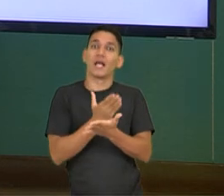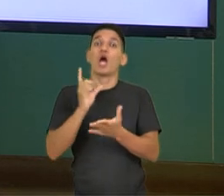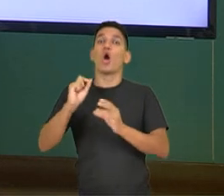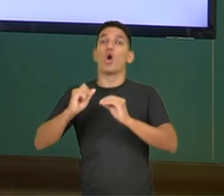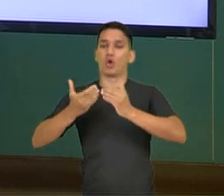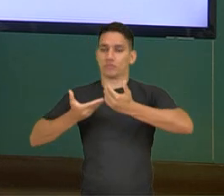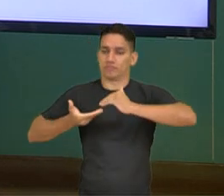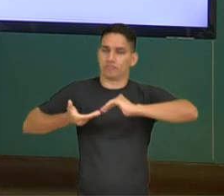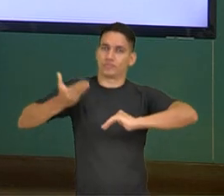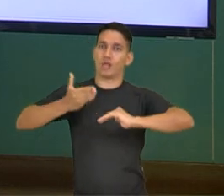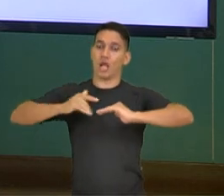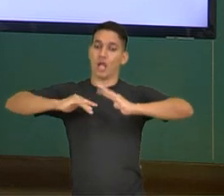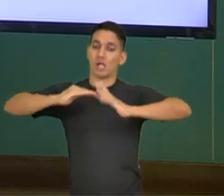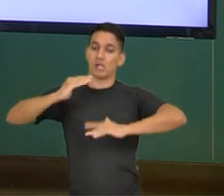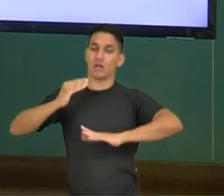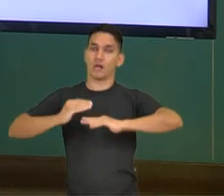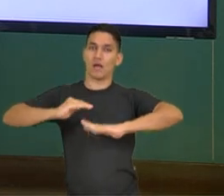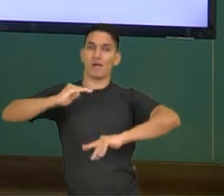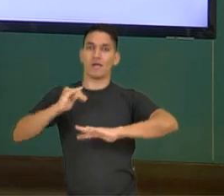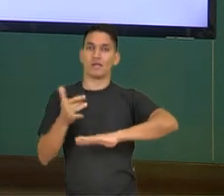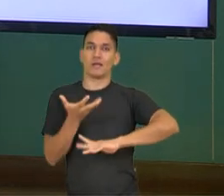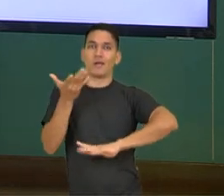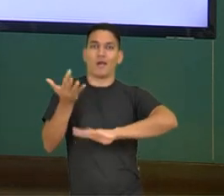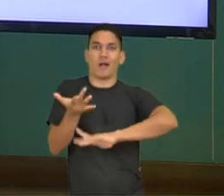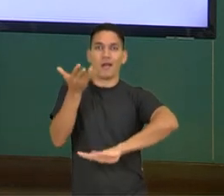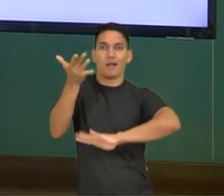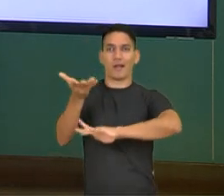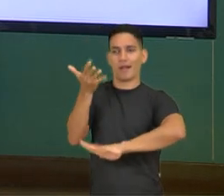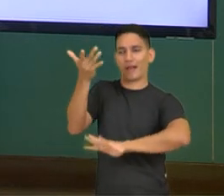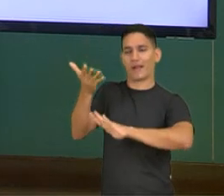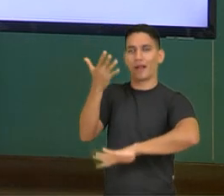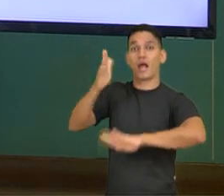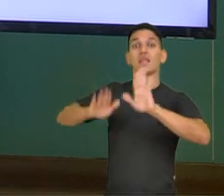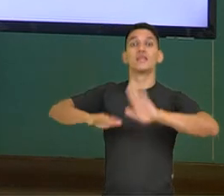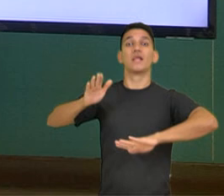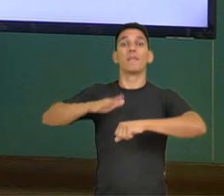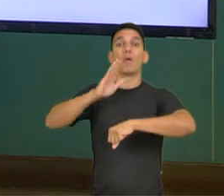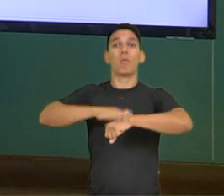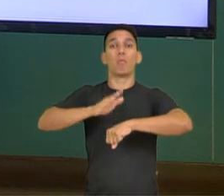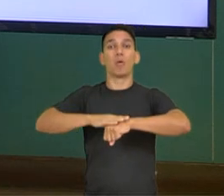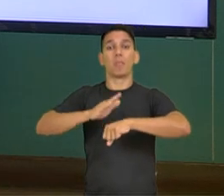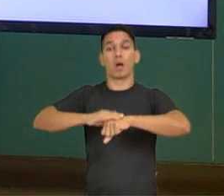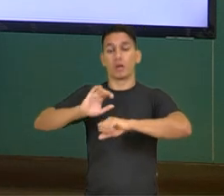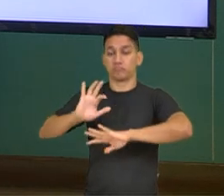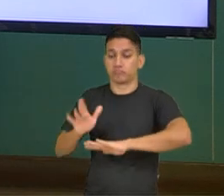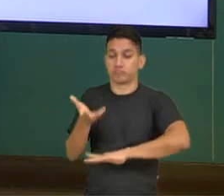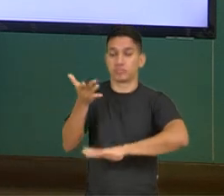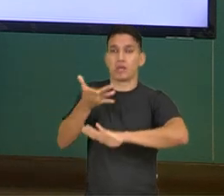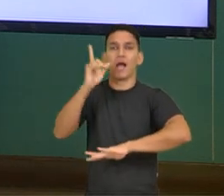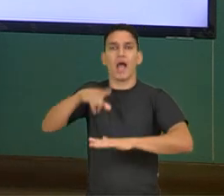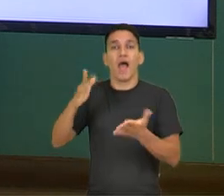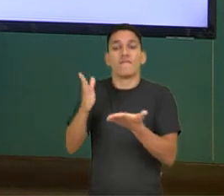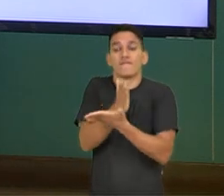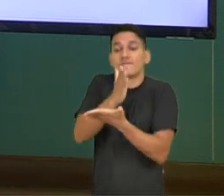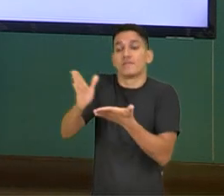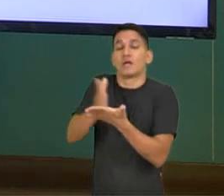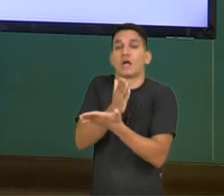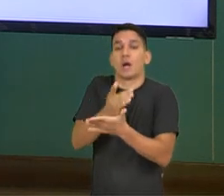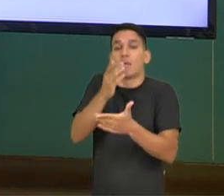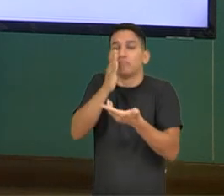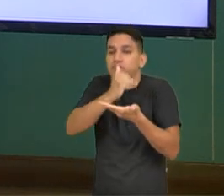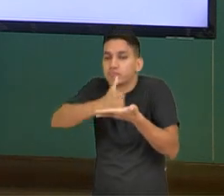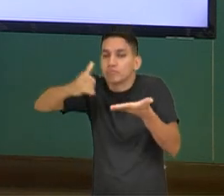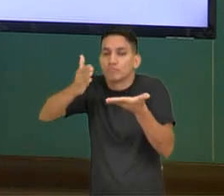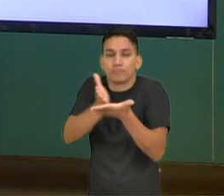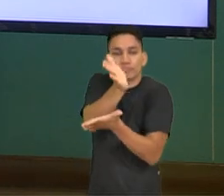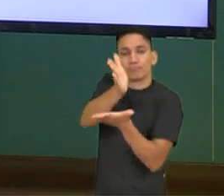líquidos, né? Substâncias através de diferentes ponto de ebulição, e fracionada porque vai saindo, vai tirando